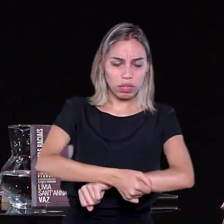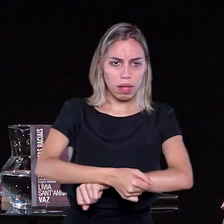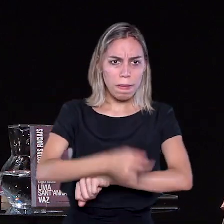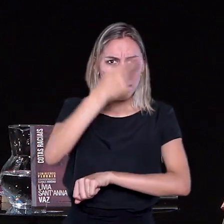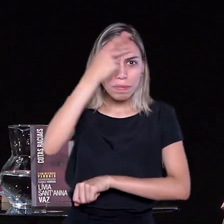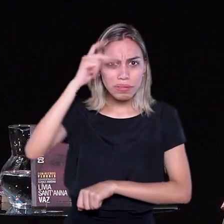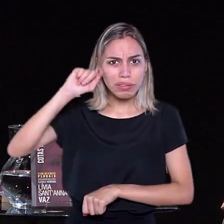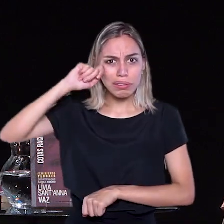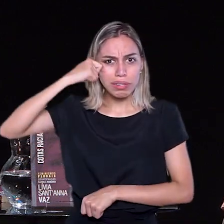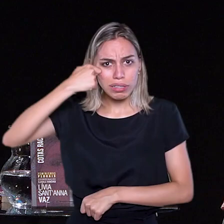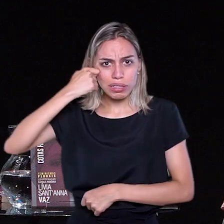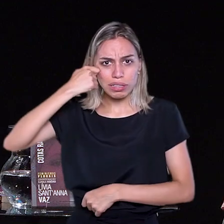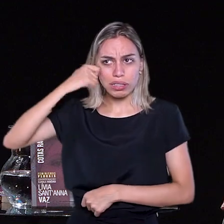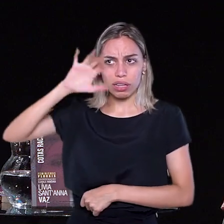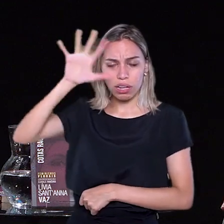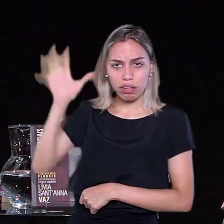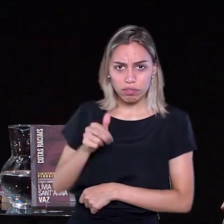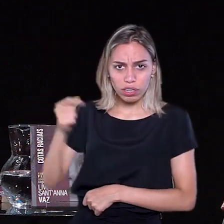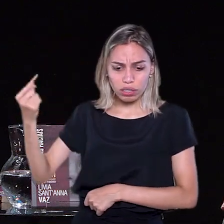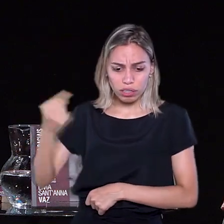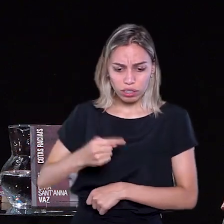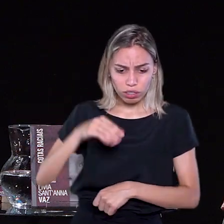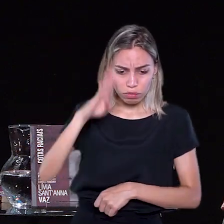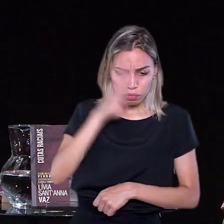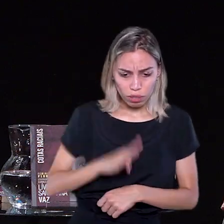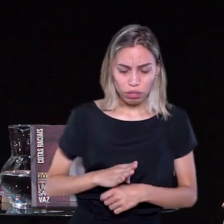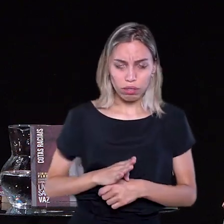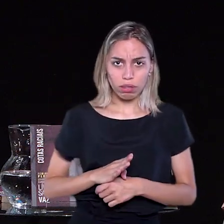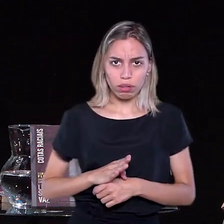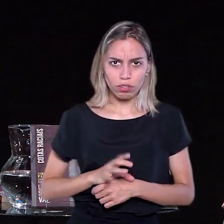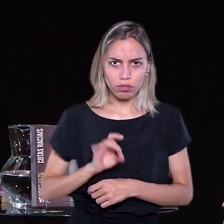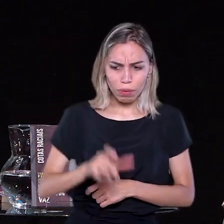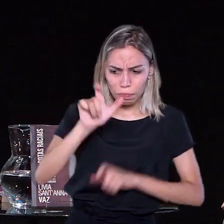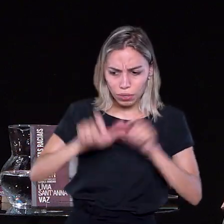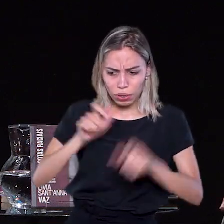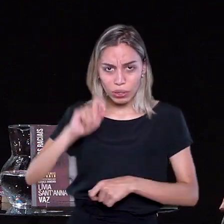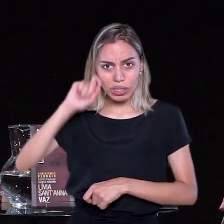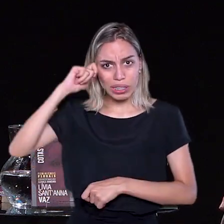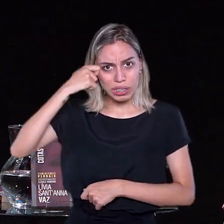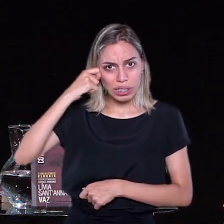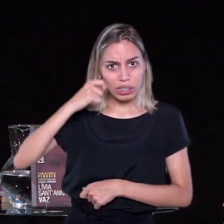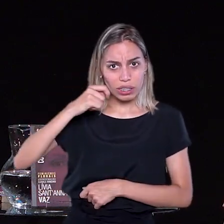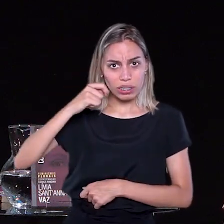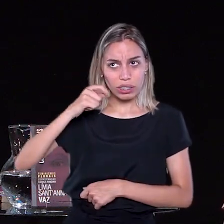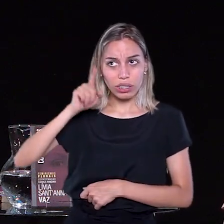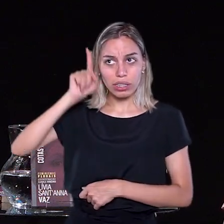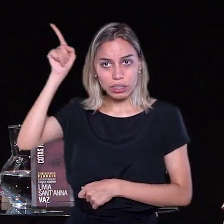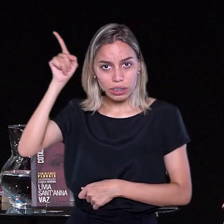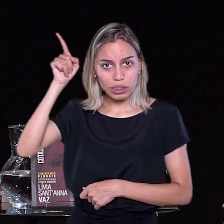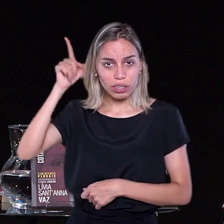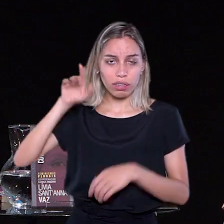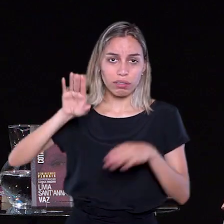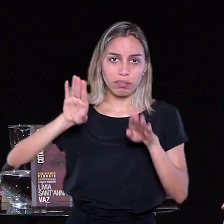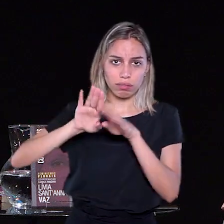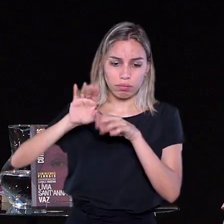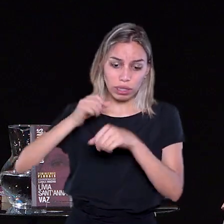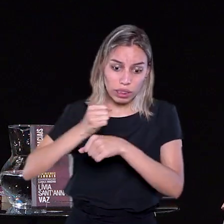africanos libertos. É importante dizer isso, não é só uma restrição a pessoas escravizadas. Também pessoas pretas, africanas, ainda que